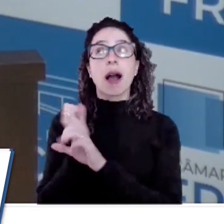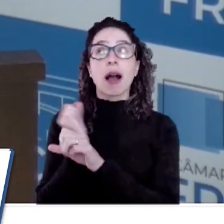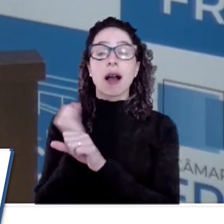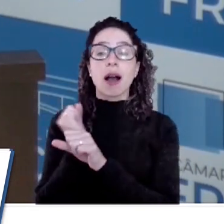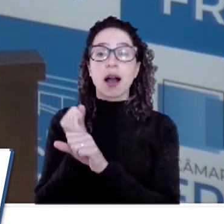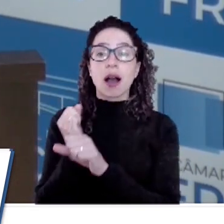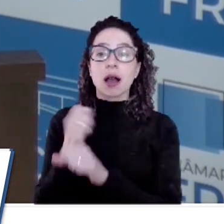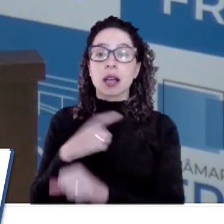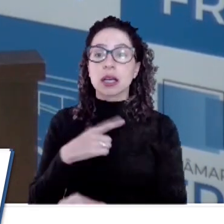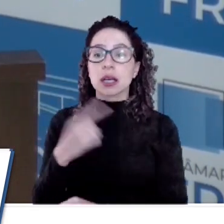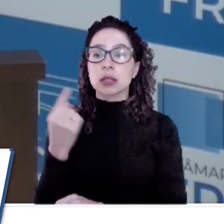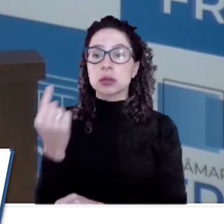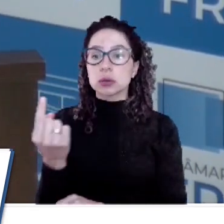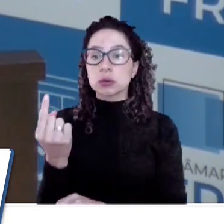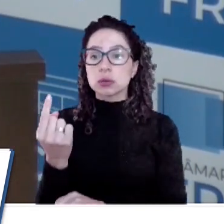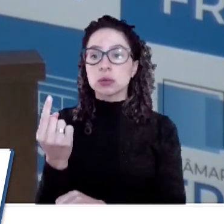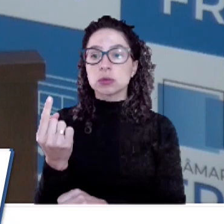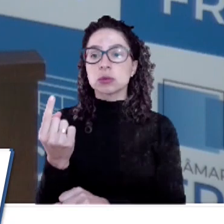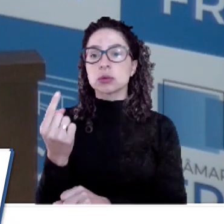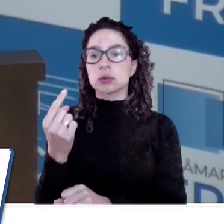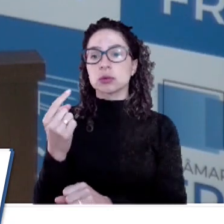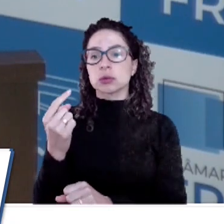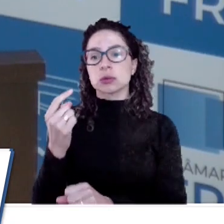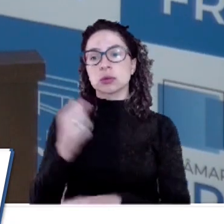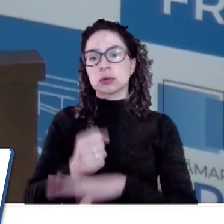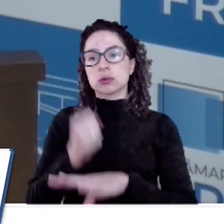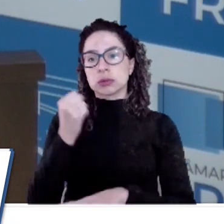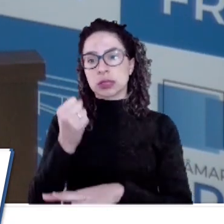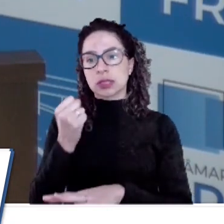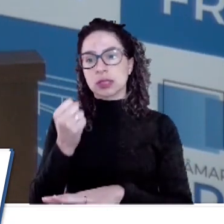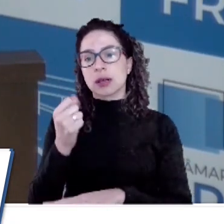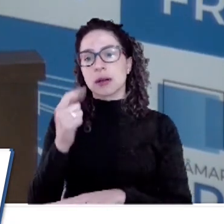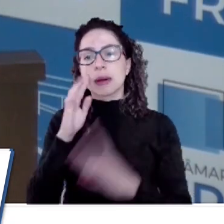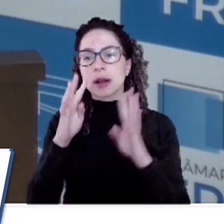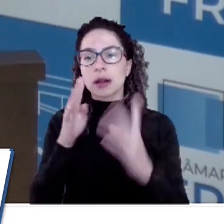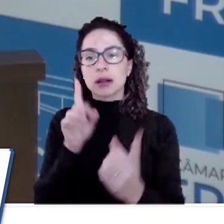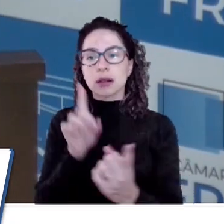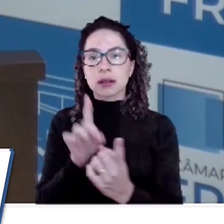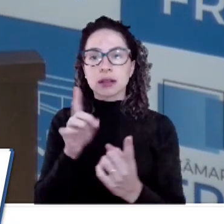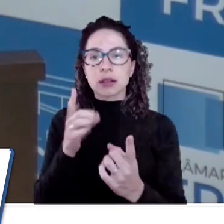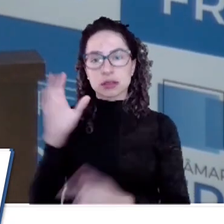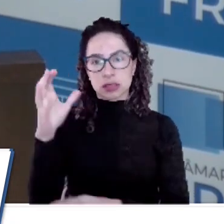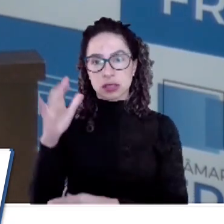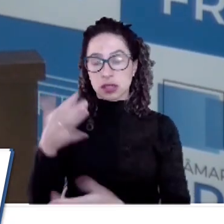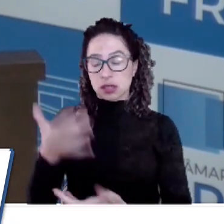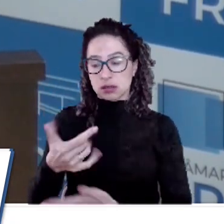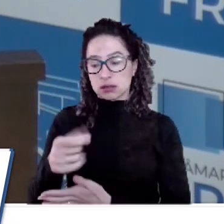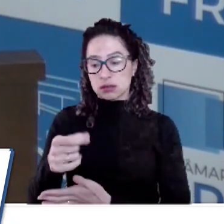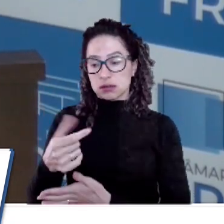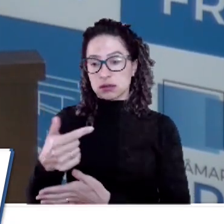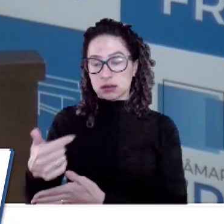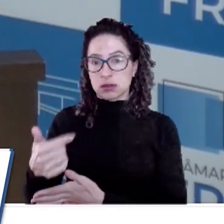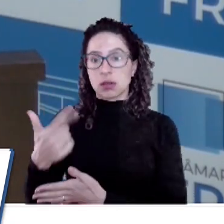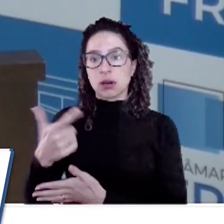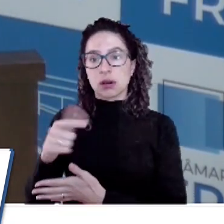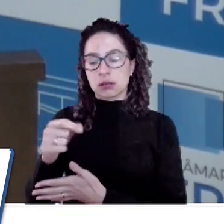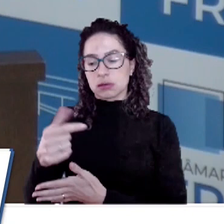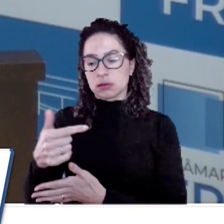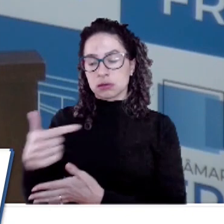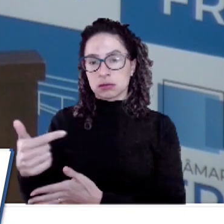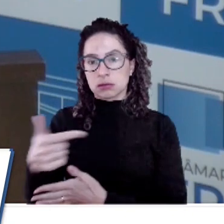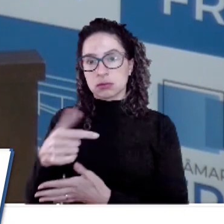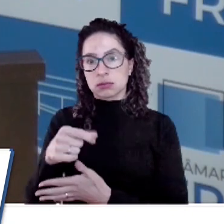odontomóvel em Franca para atender as creches e agora 2021 aí passou 2022 2023